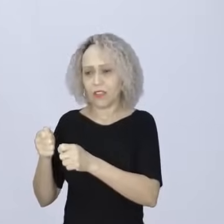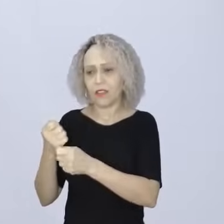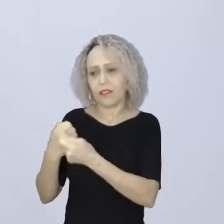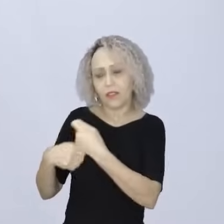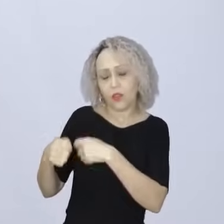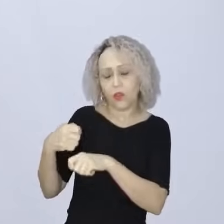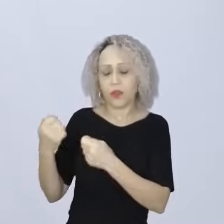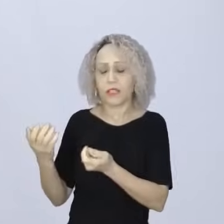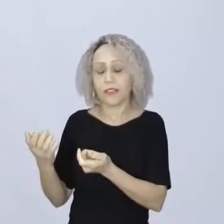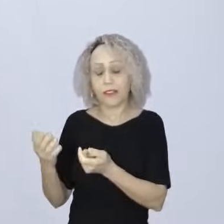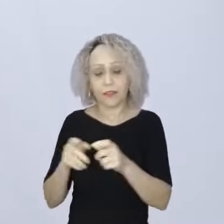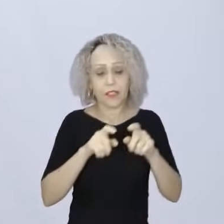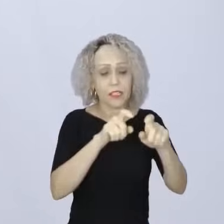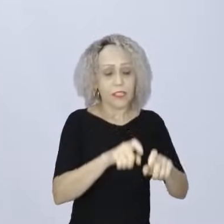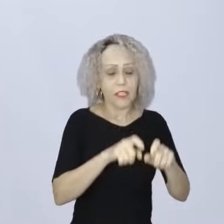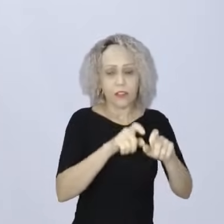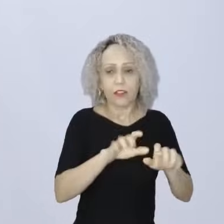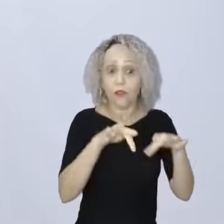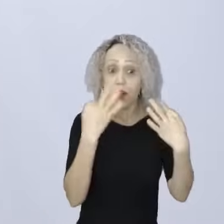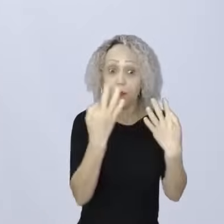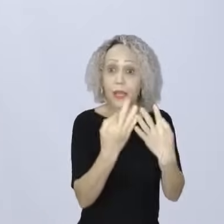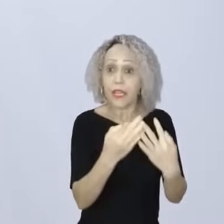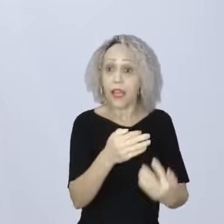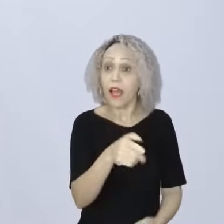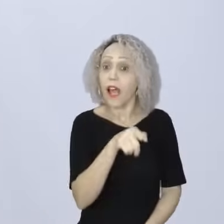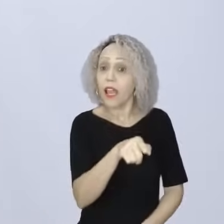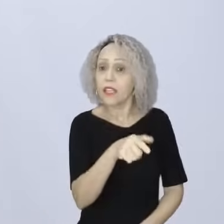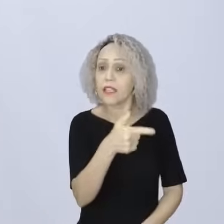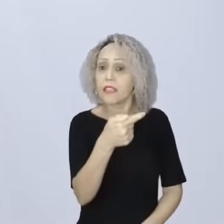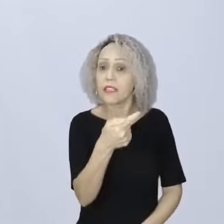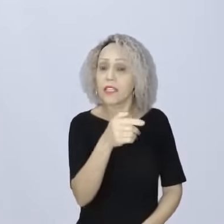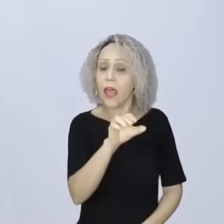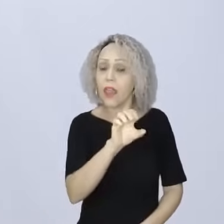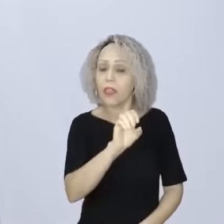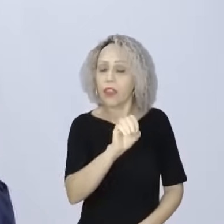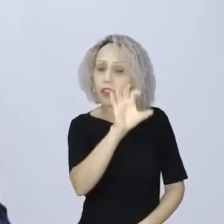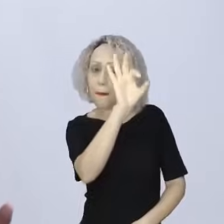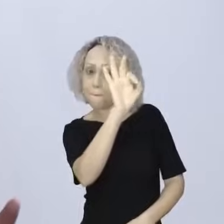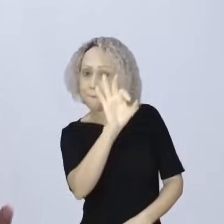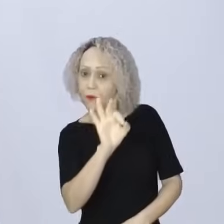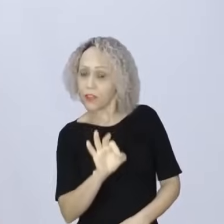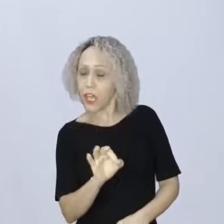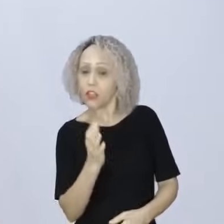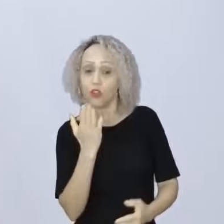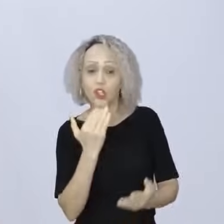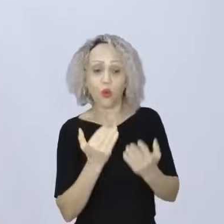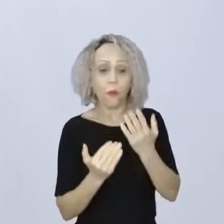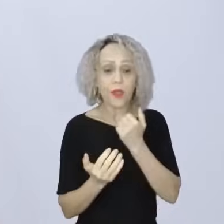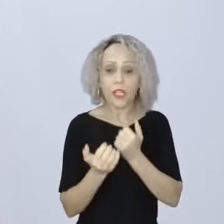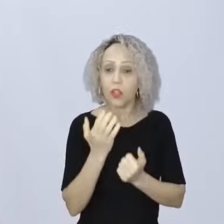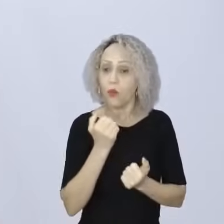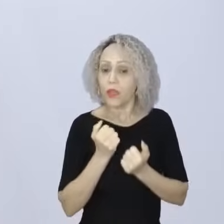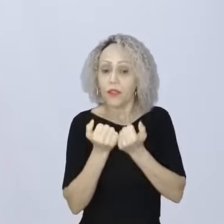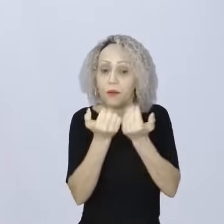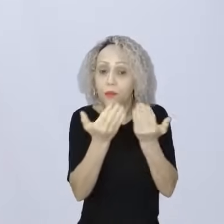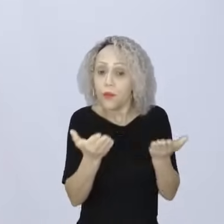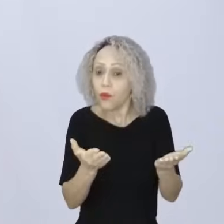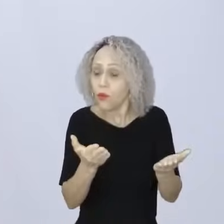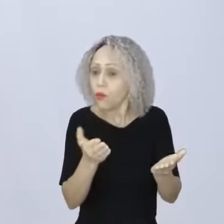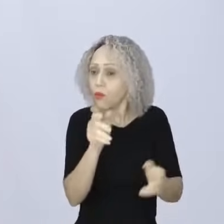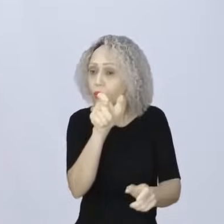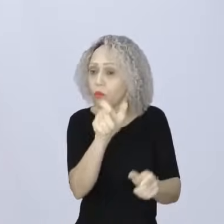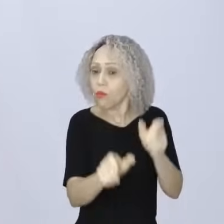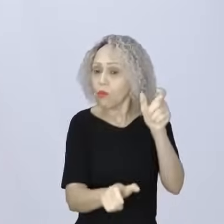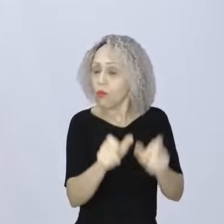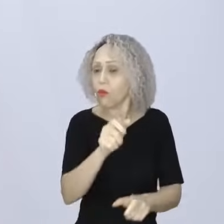leva 70% da comida para a mesa dos brasileiros e brasileiros. E a agroecologia é a síntese entre